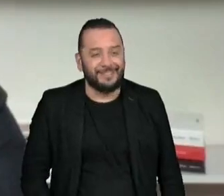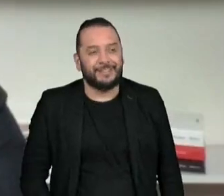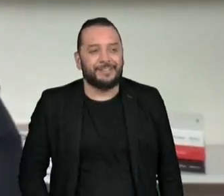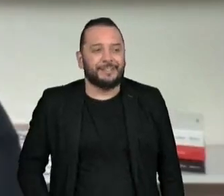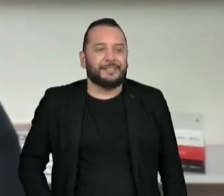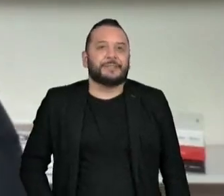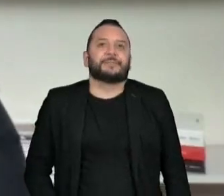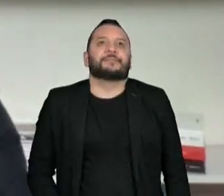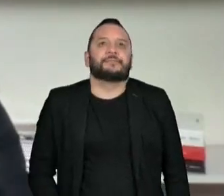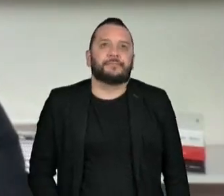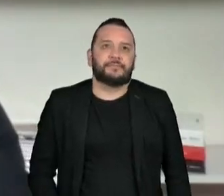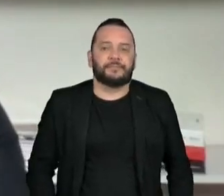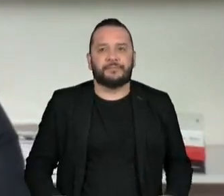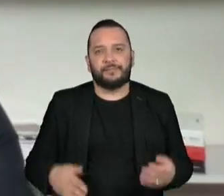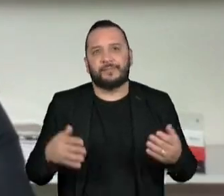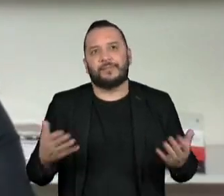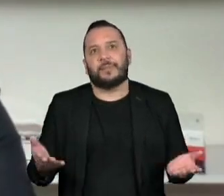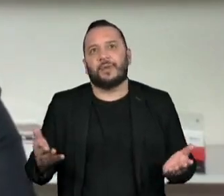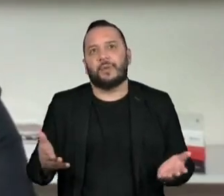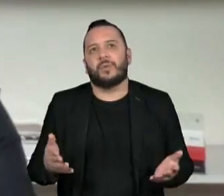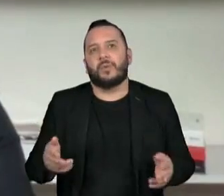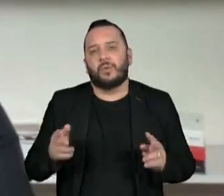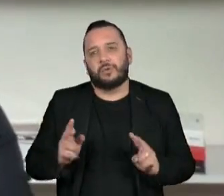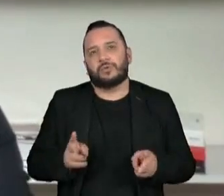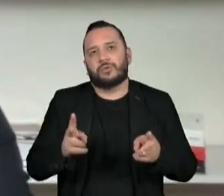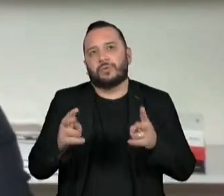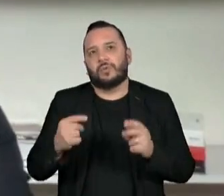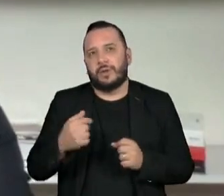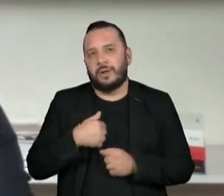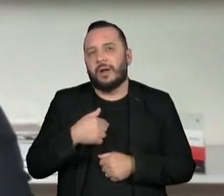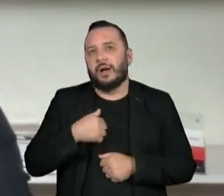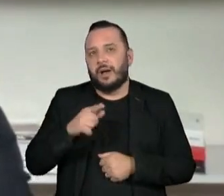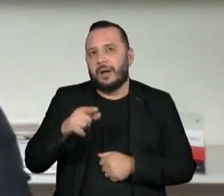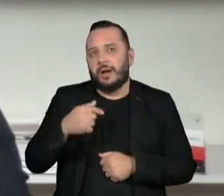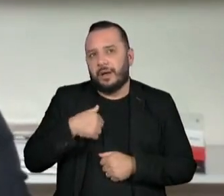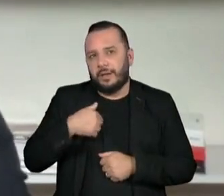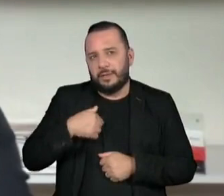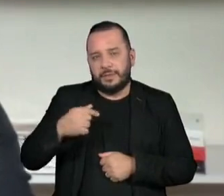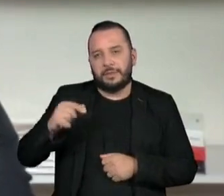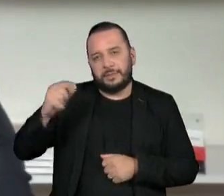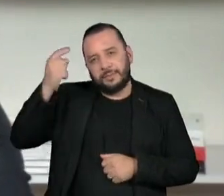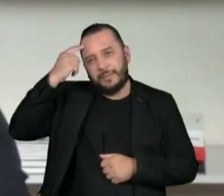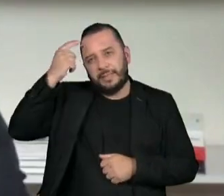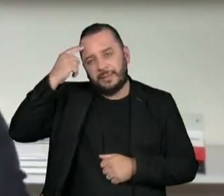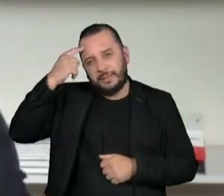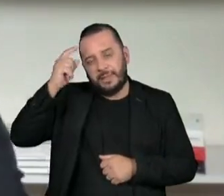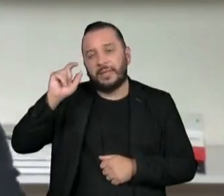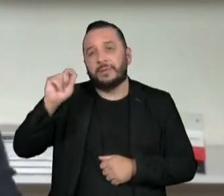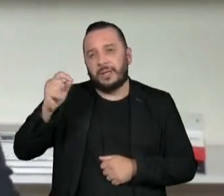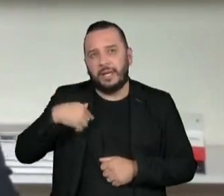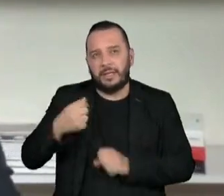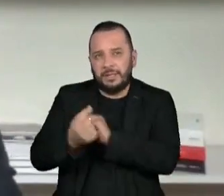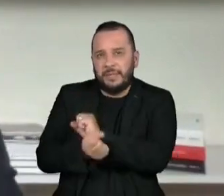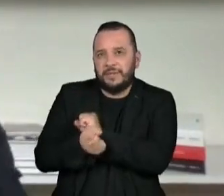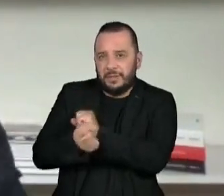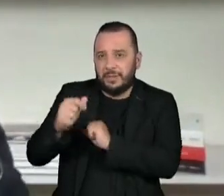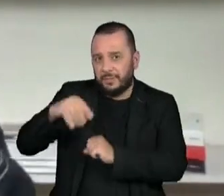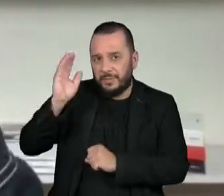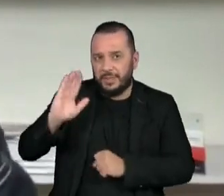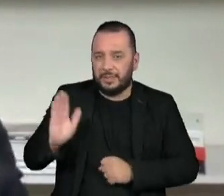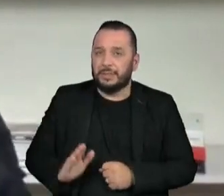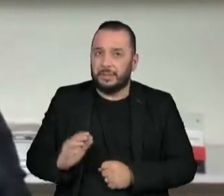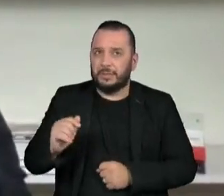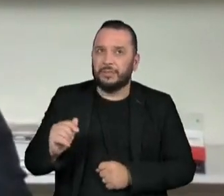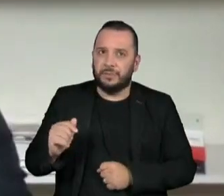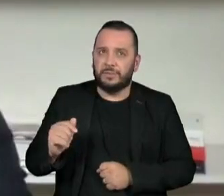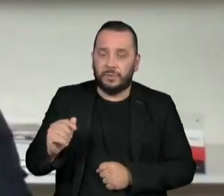e eu quero continuar refletindo um pouco sobre essa manutenção dos Pensamentos de travar agência no Brasil Contemporâneo que é o tema do volume